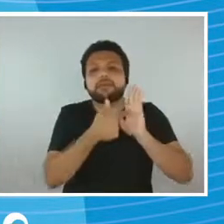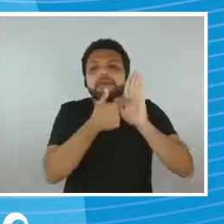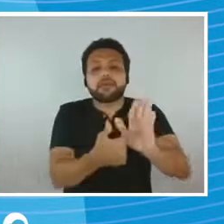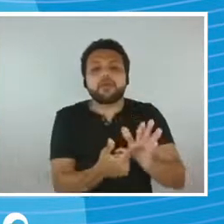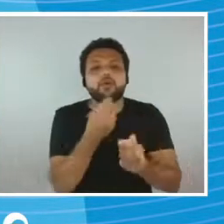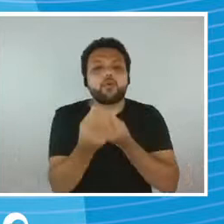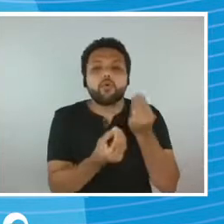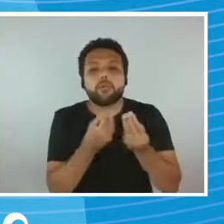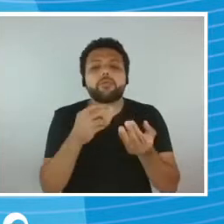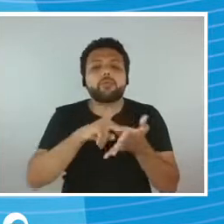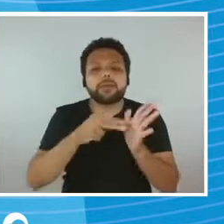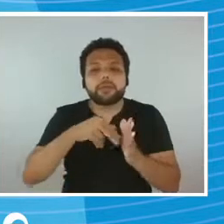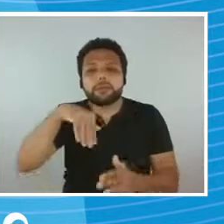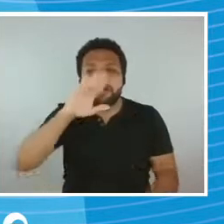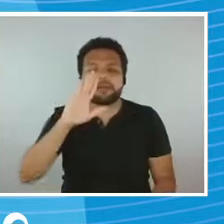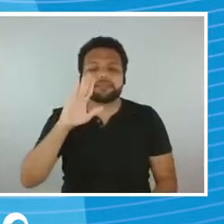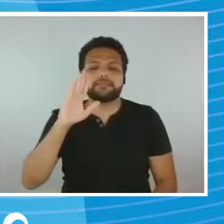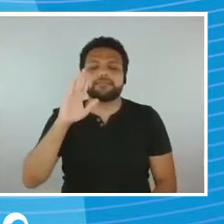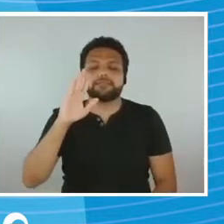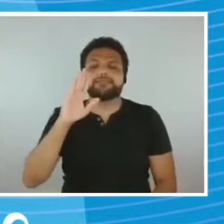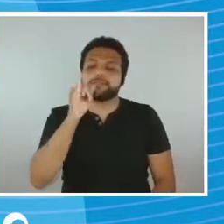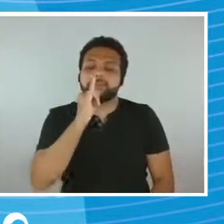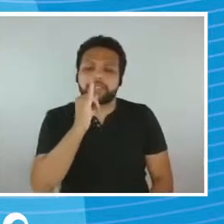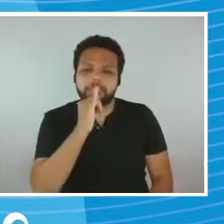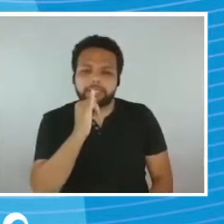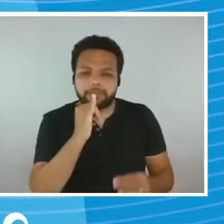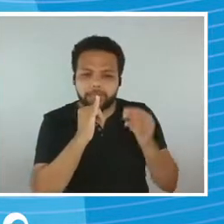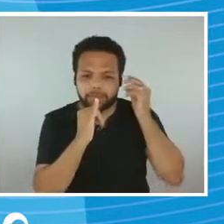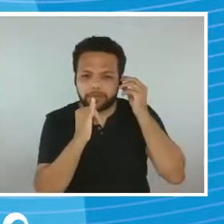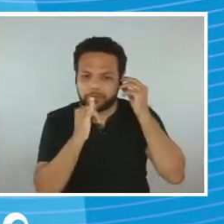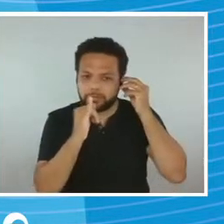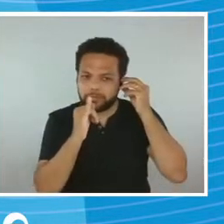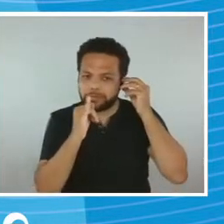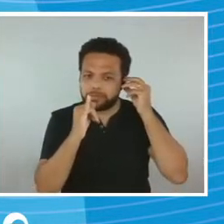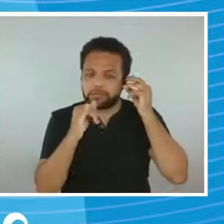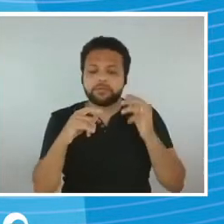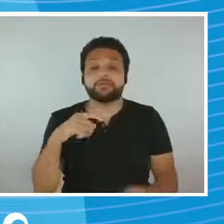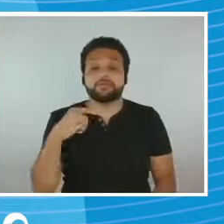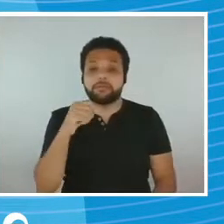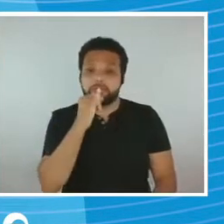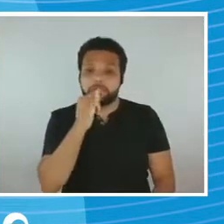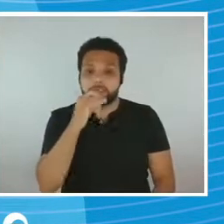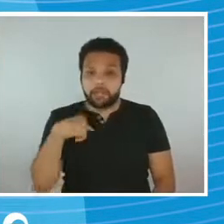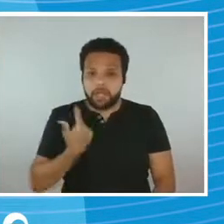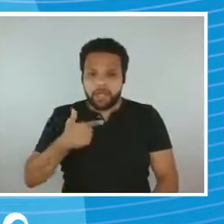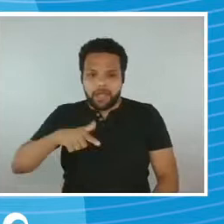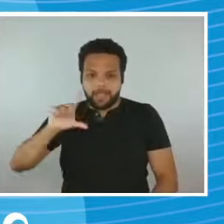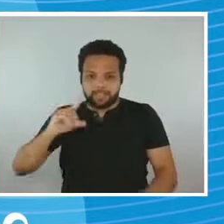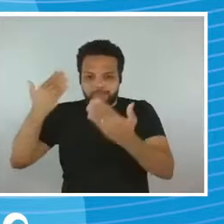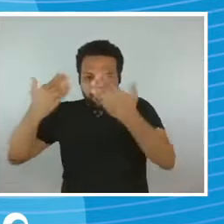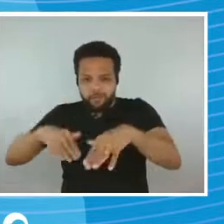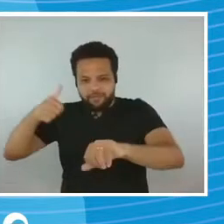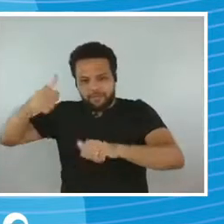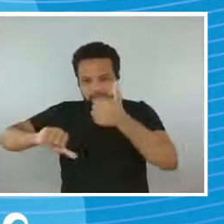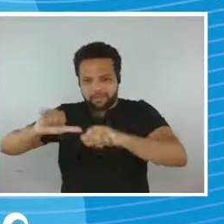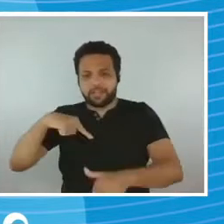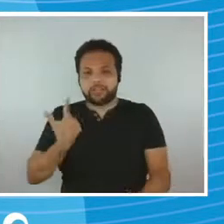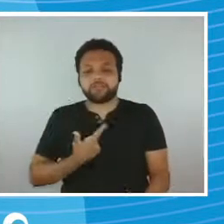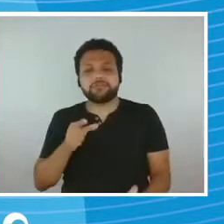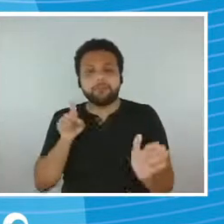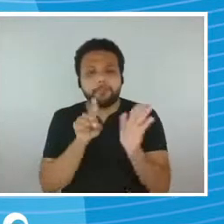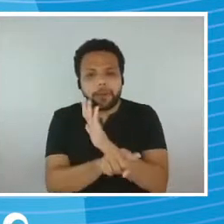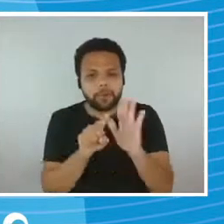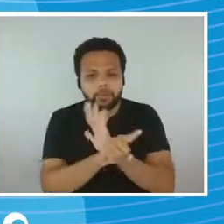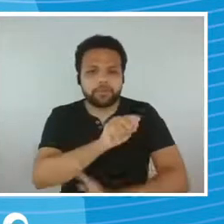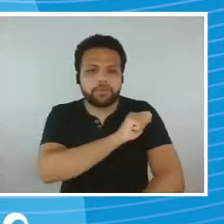aferido. Então, por exemplo, se a gente faz perguntas aos alunos nessas avaliações, por meio de questões específicas, a gente